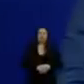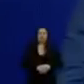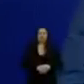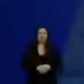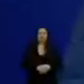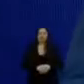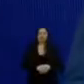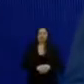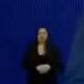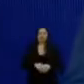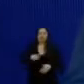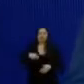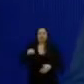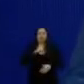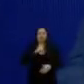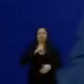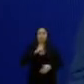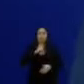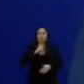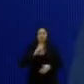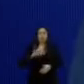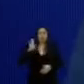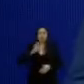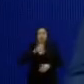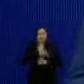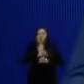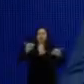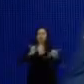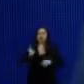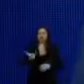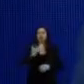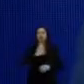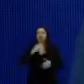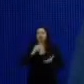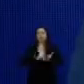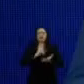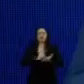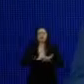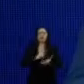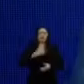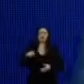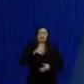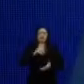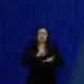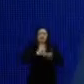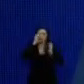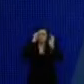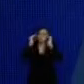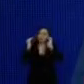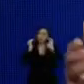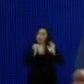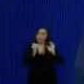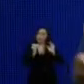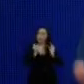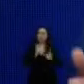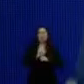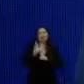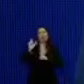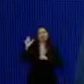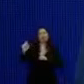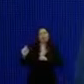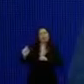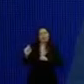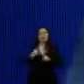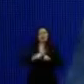e a um candidato que diz que é muito feio e desrespeitoso fugir de um debate no entanto